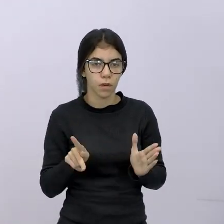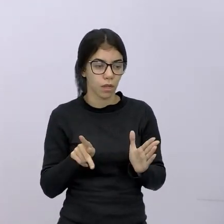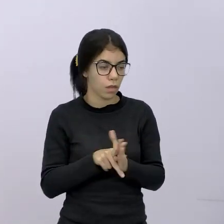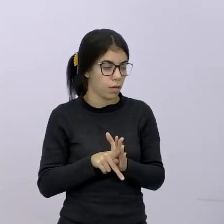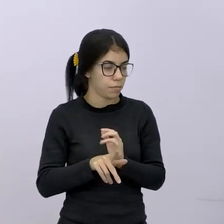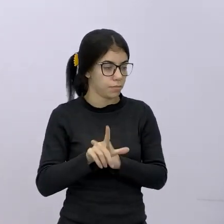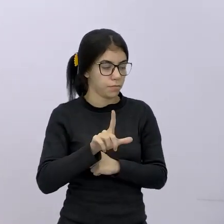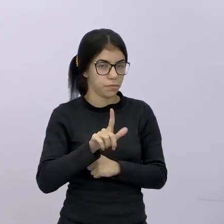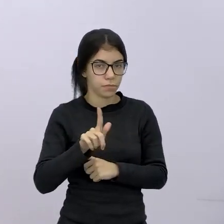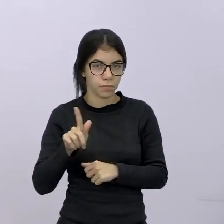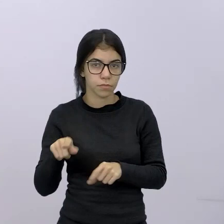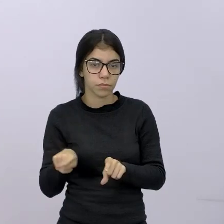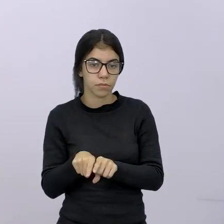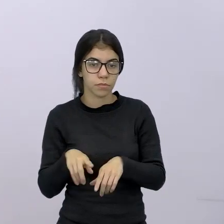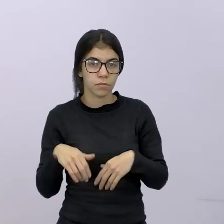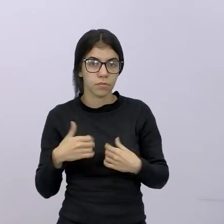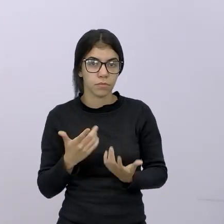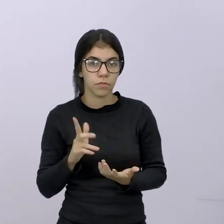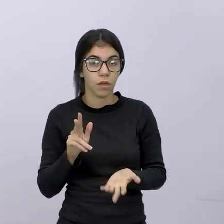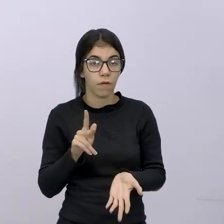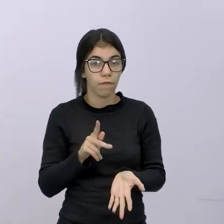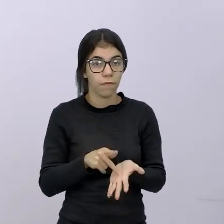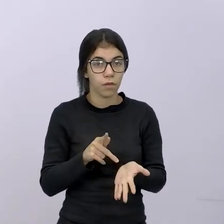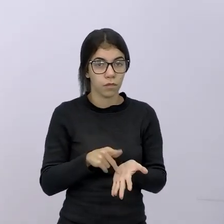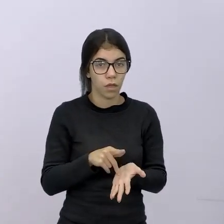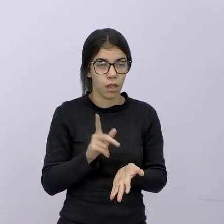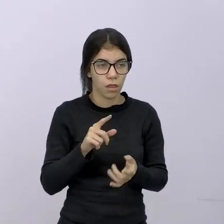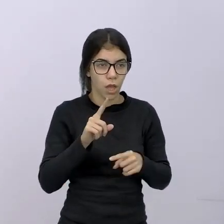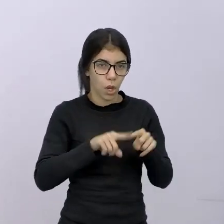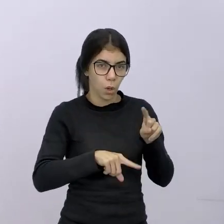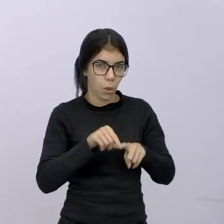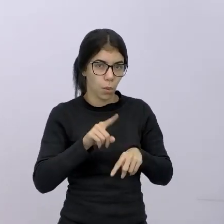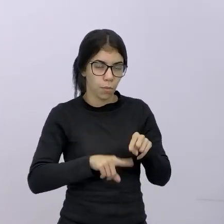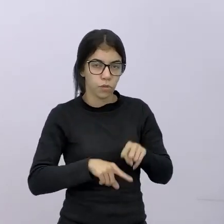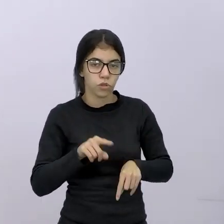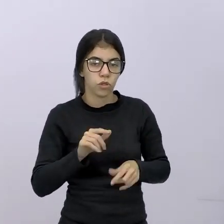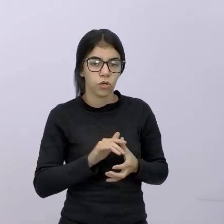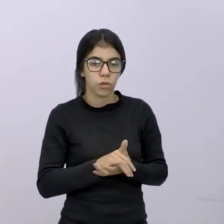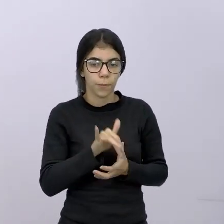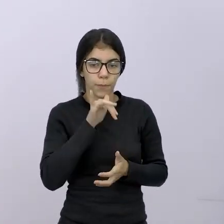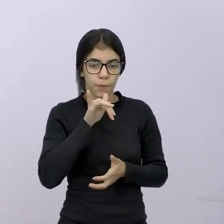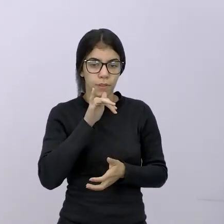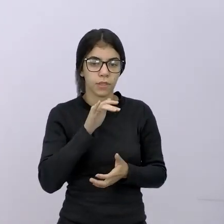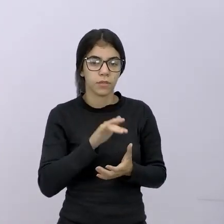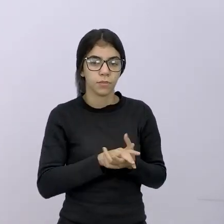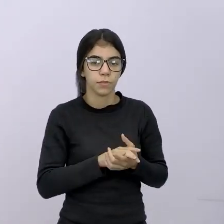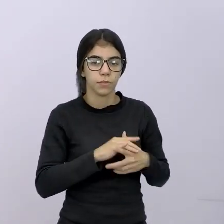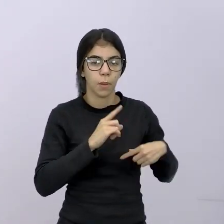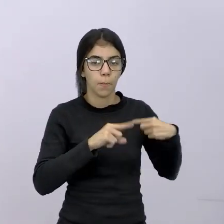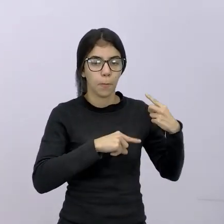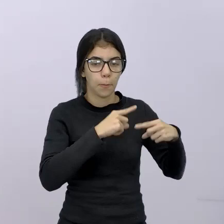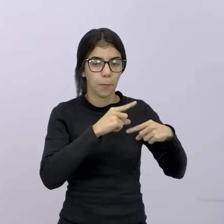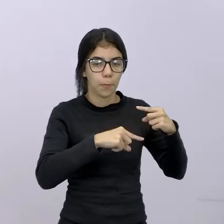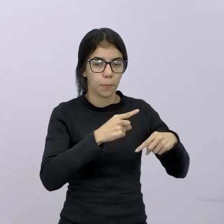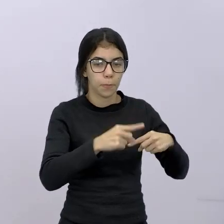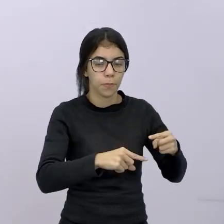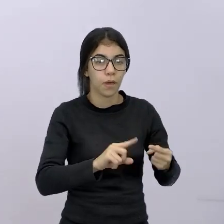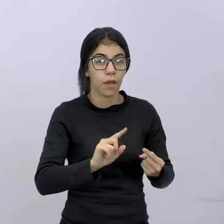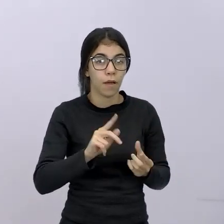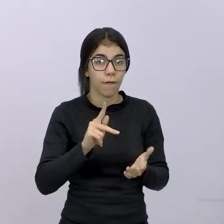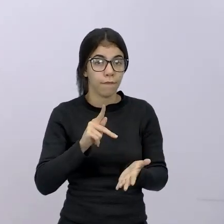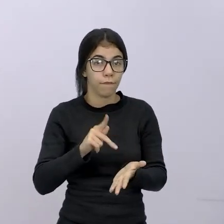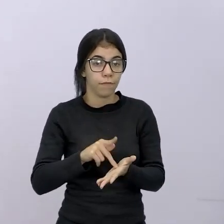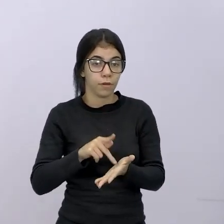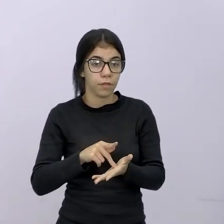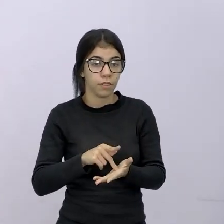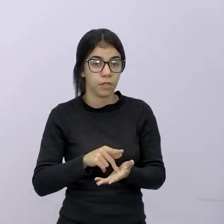linguagem. Então, em vez da verdade estar no objeto, que, por exemplo, tem a sua origem, etc., a verdade está